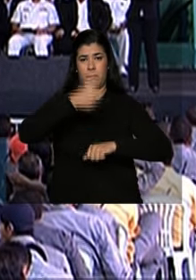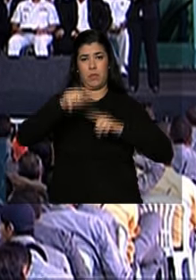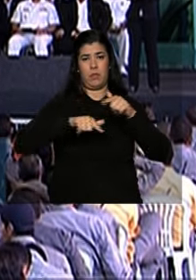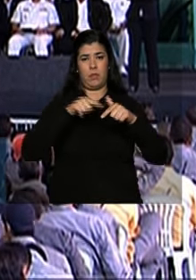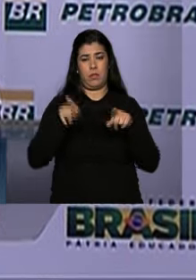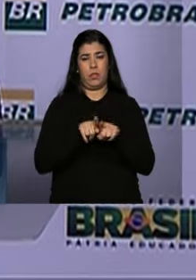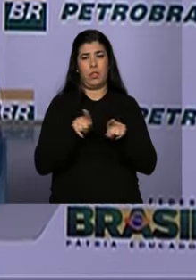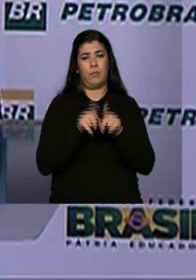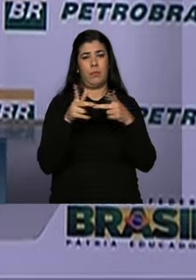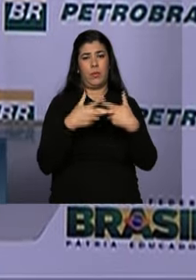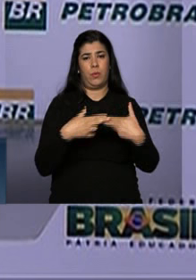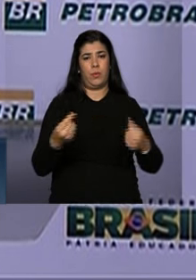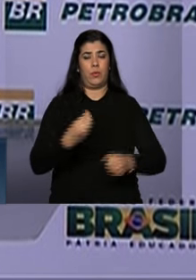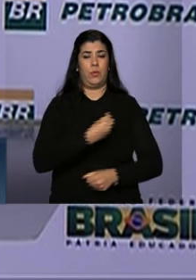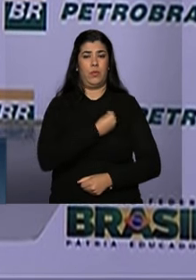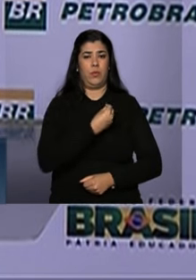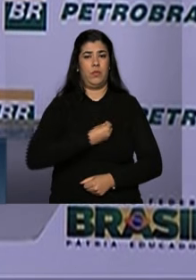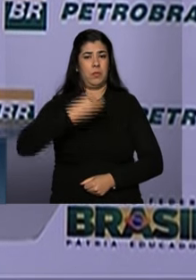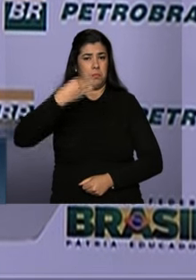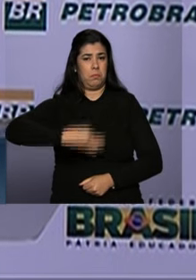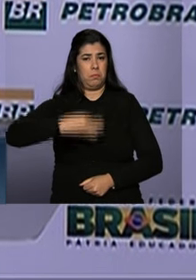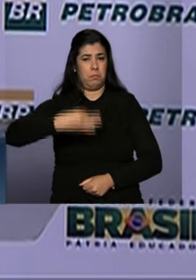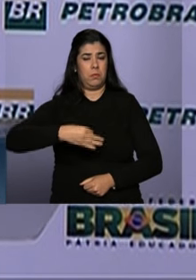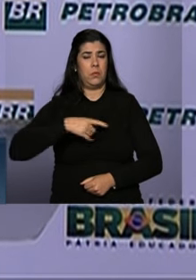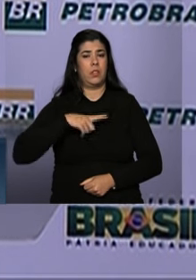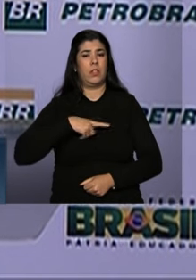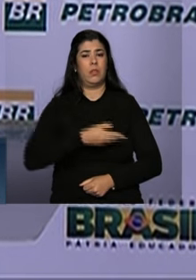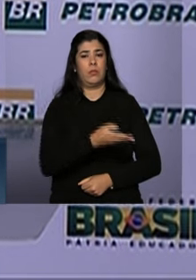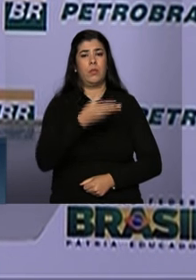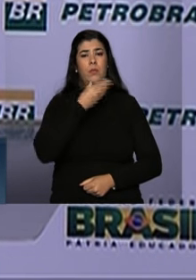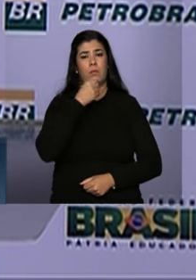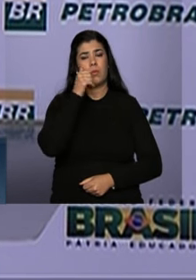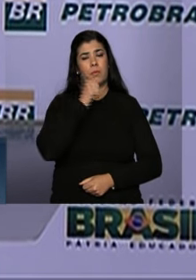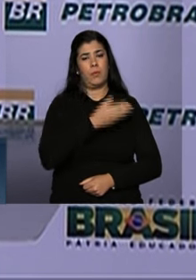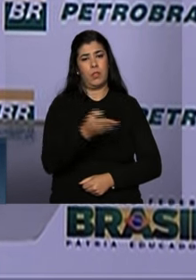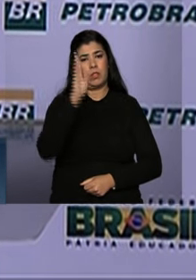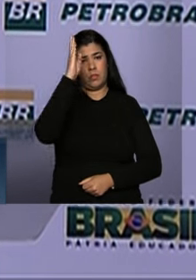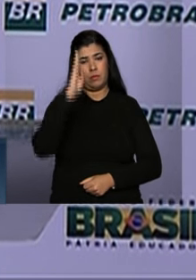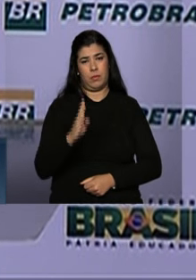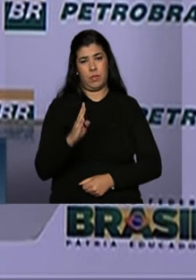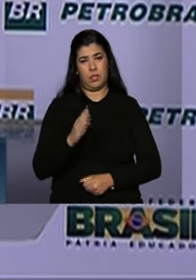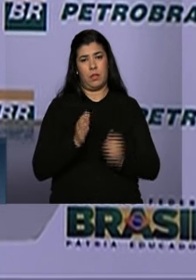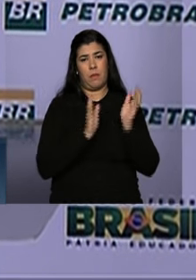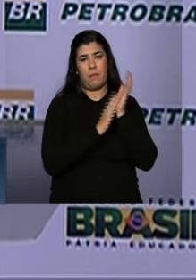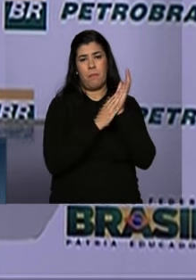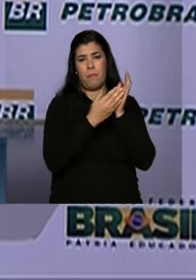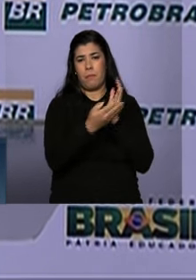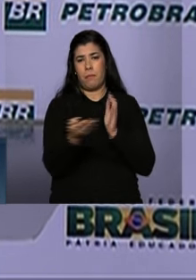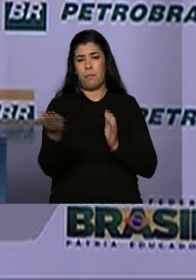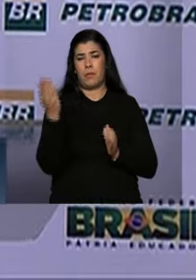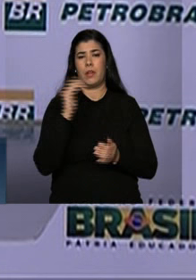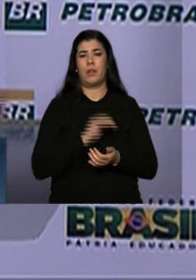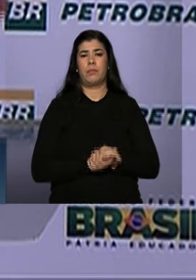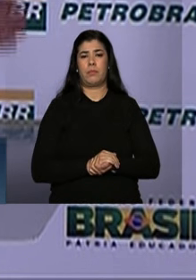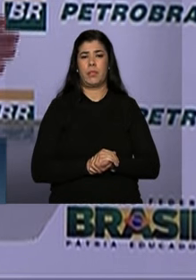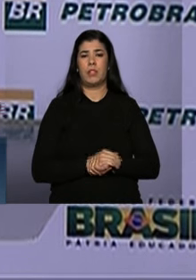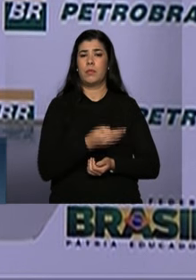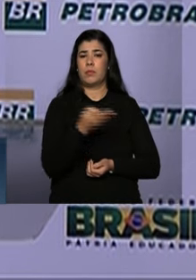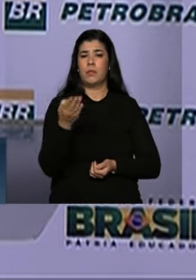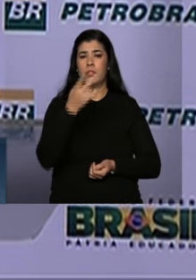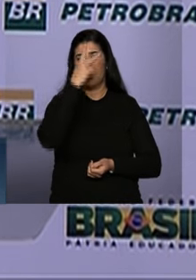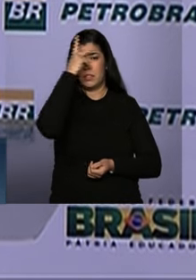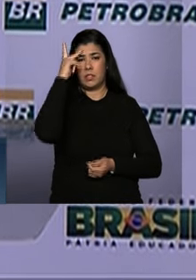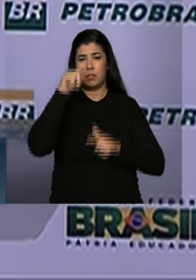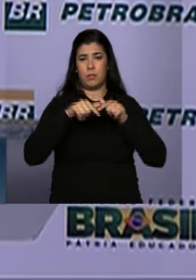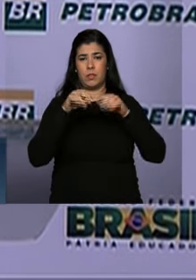melhores e condições de vida cada vez mais dignas para os homens e mulheres brasileiros. Parabéns ao Atlântico